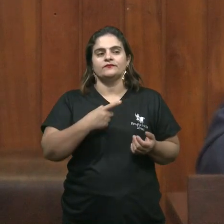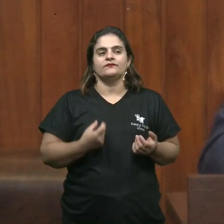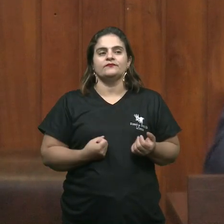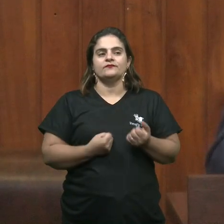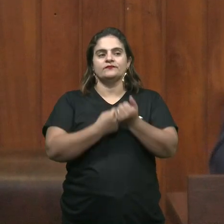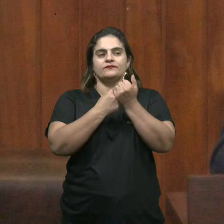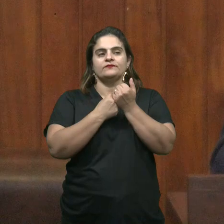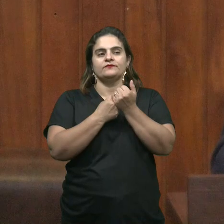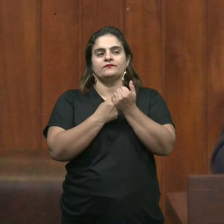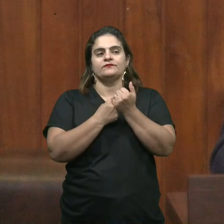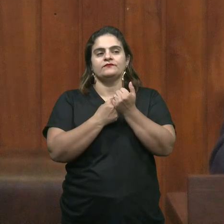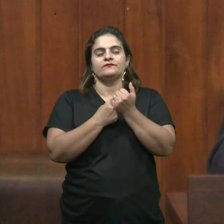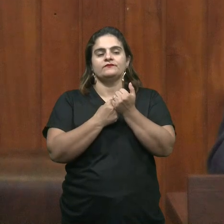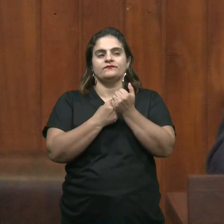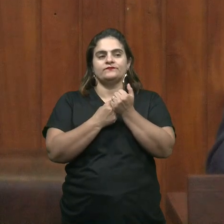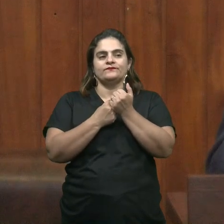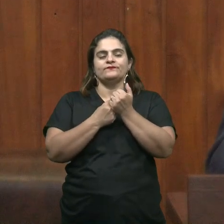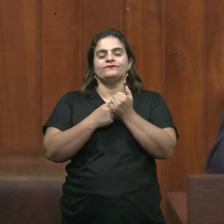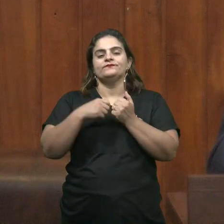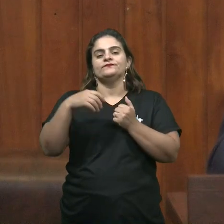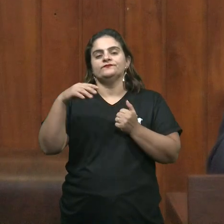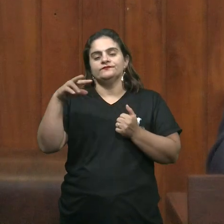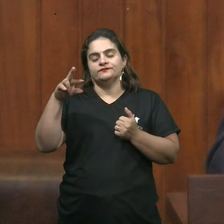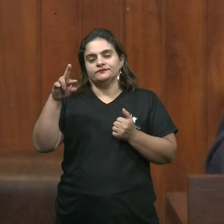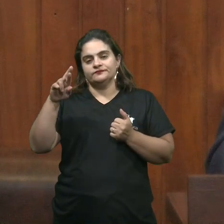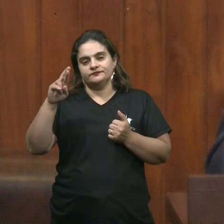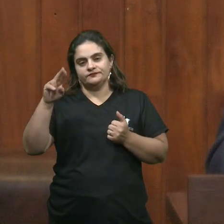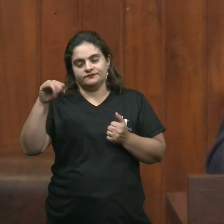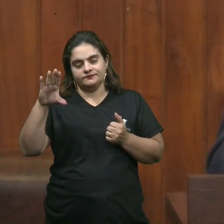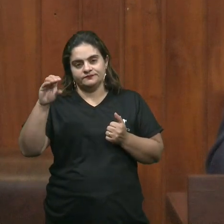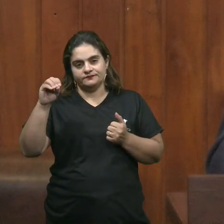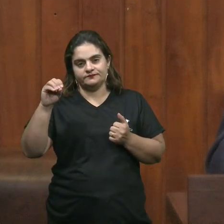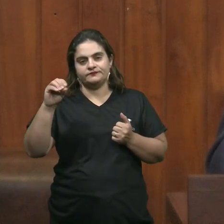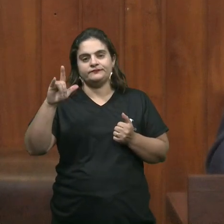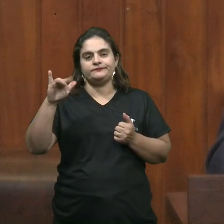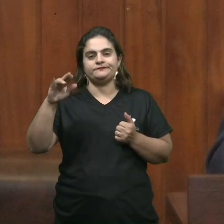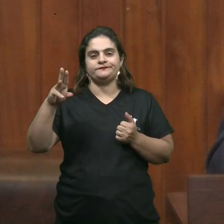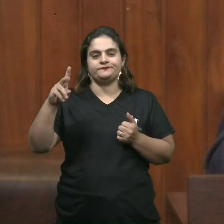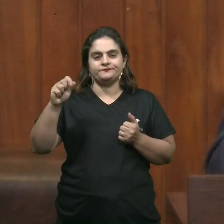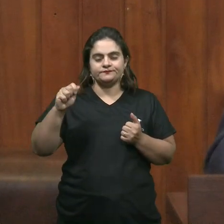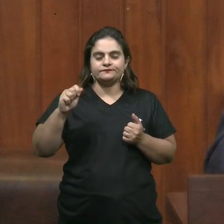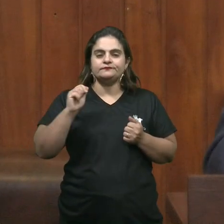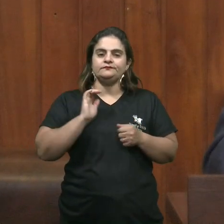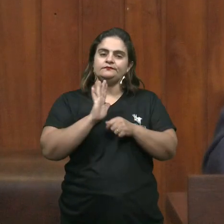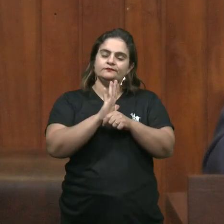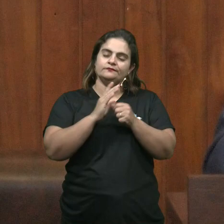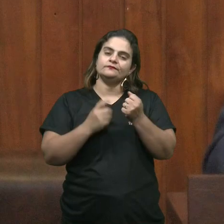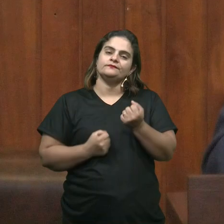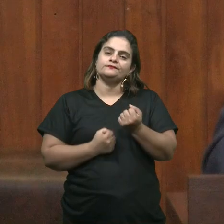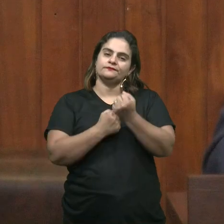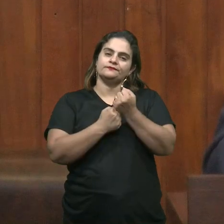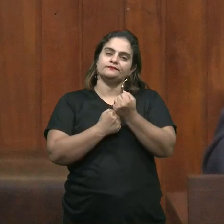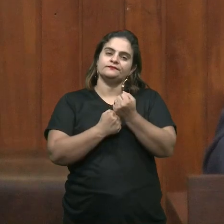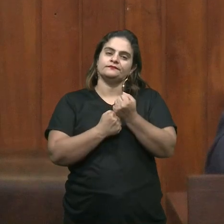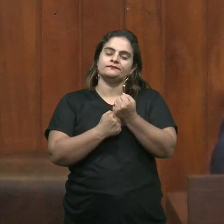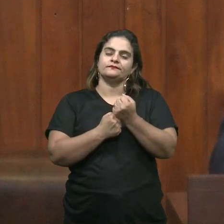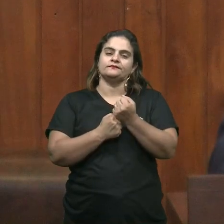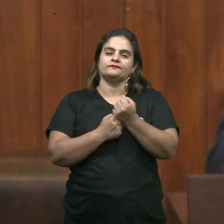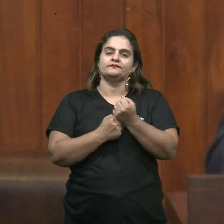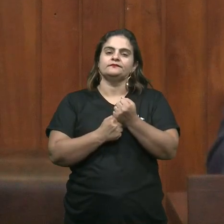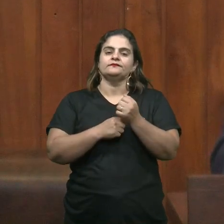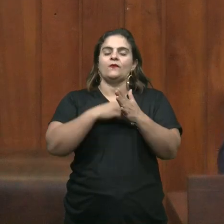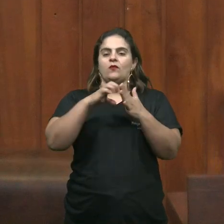deputado federal Bruno Lima, tem nos ajudado muito, está disposto a nos ajudar com emendas federais